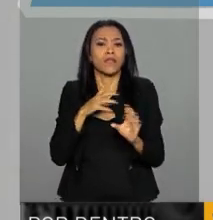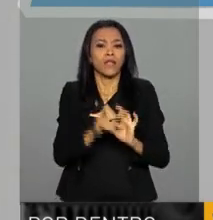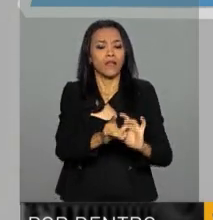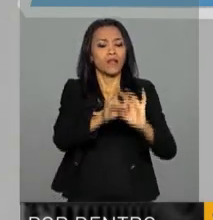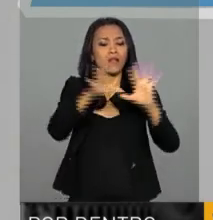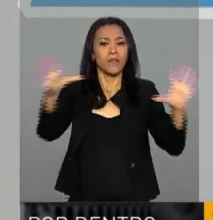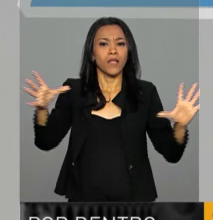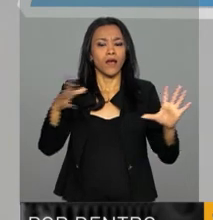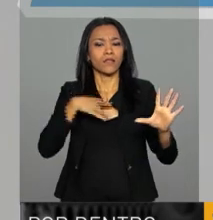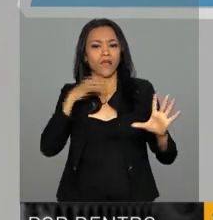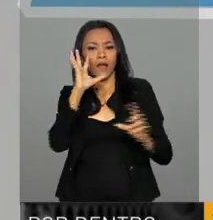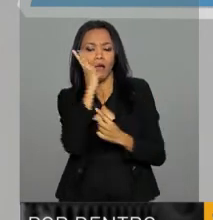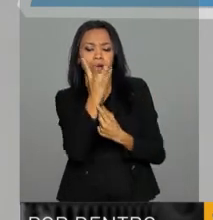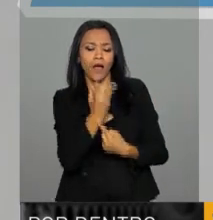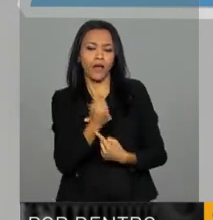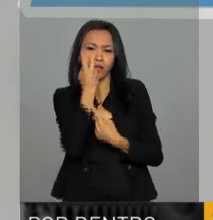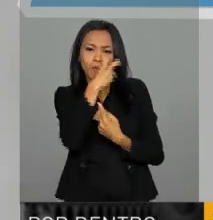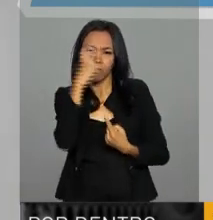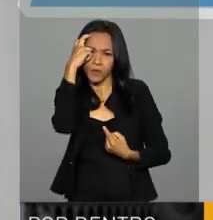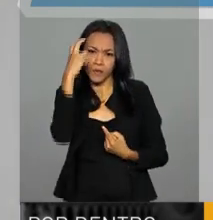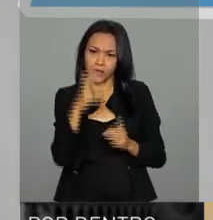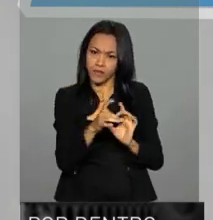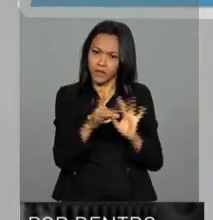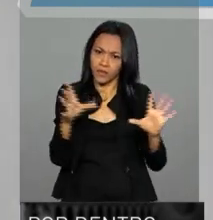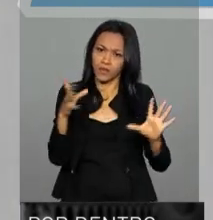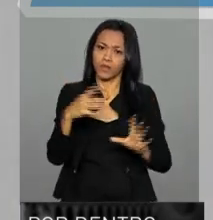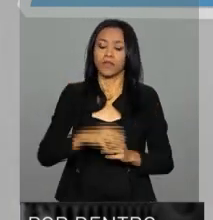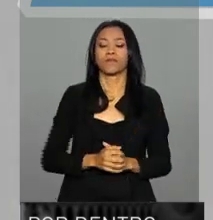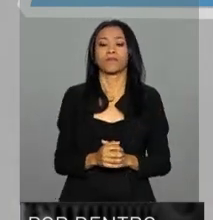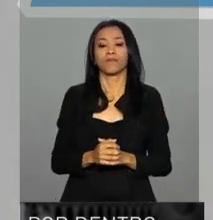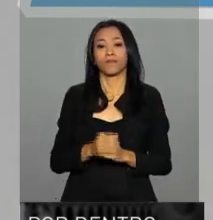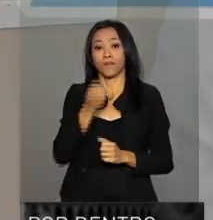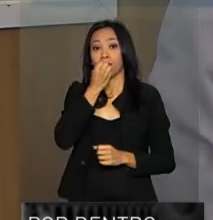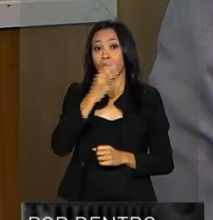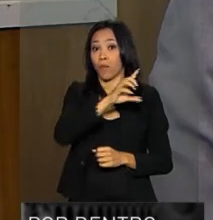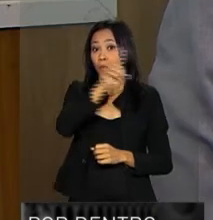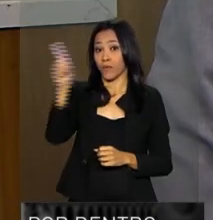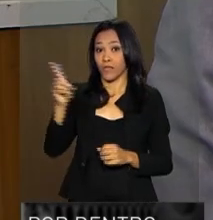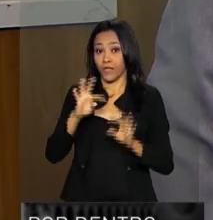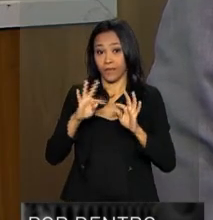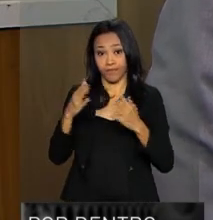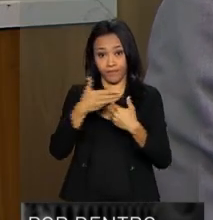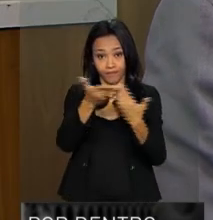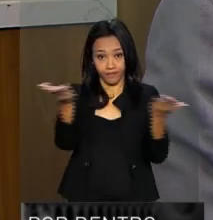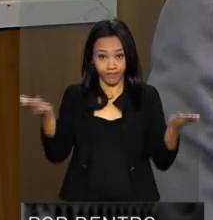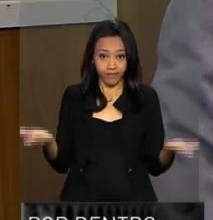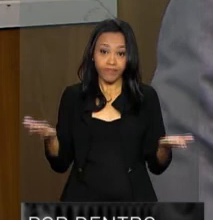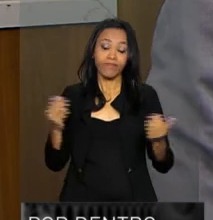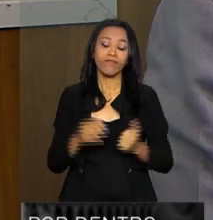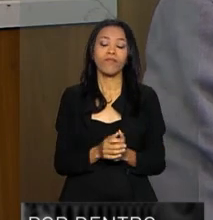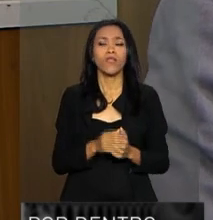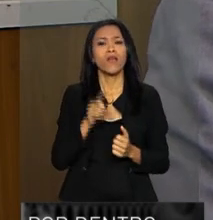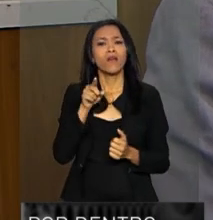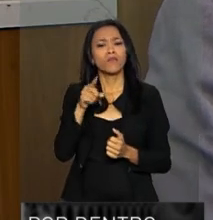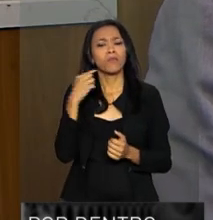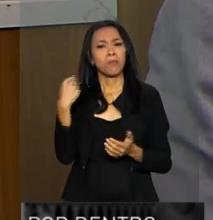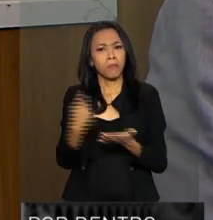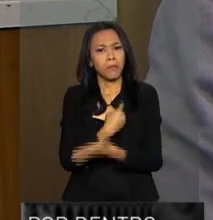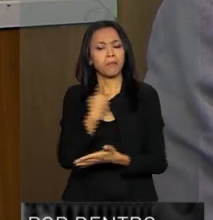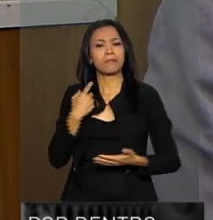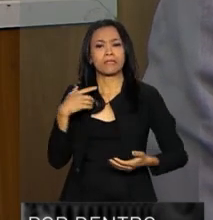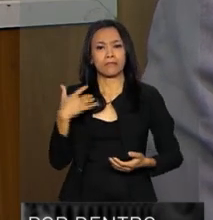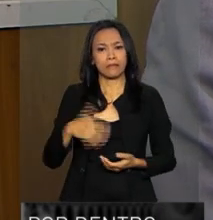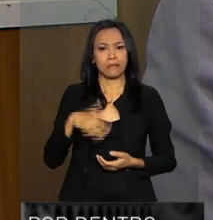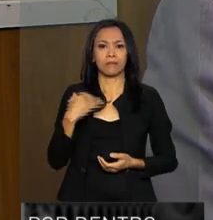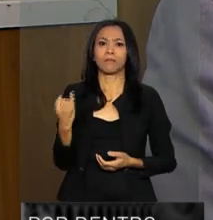presentear que a cultura volta do bom dia bom dia aos ouvintes acho que você tocou uma questão importantíssima